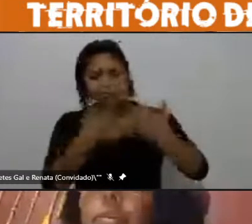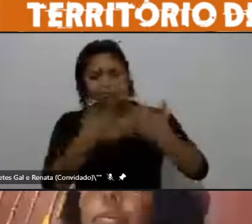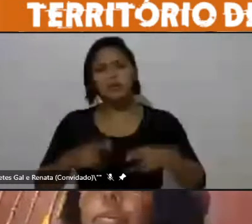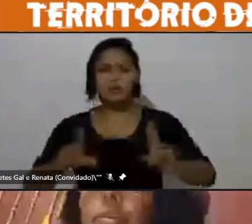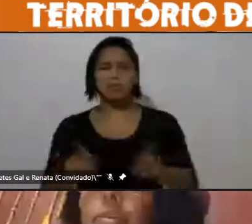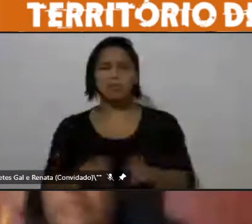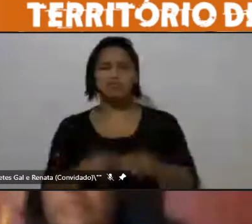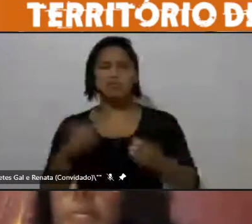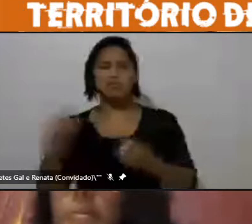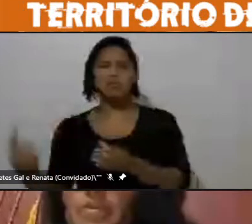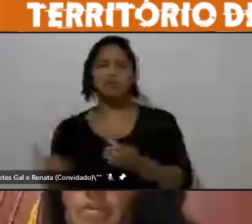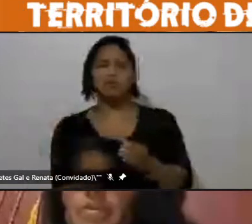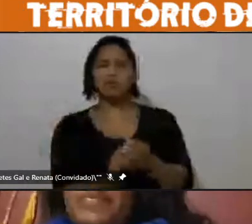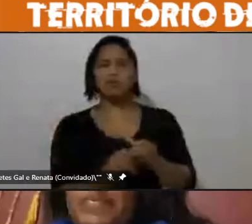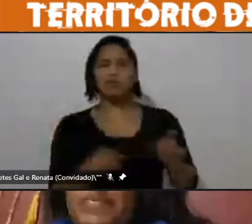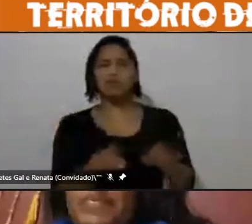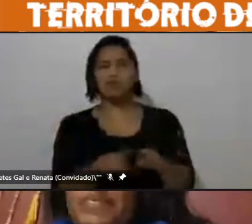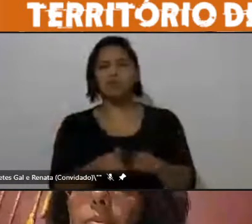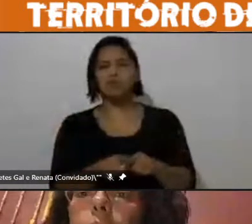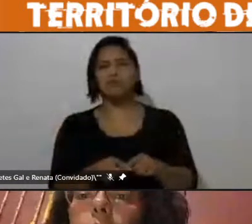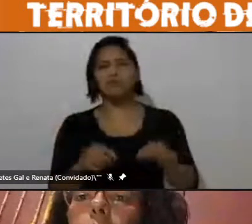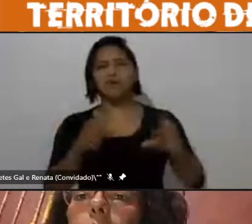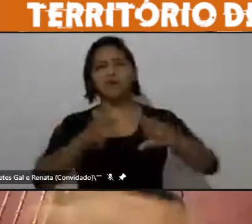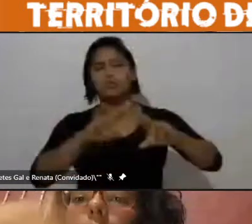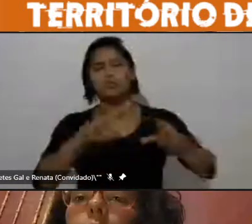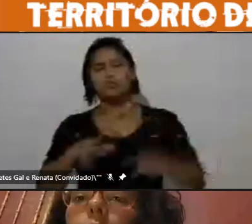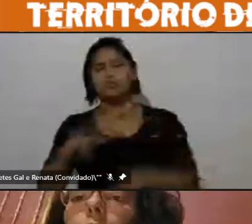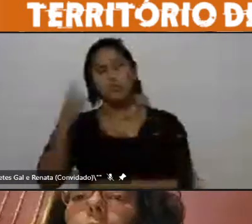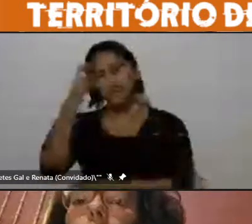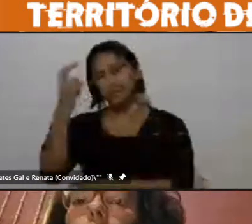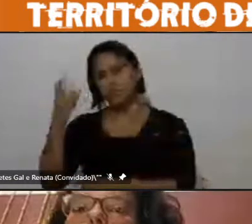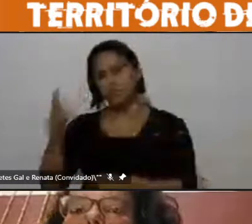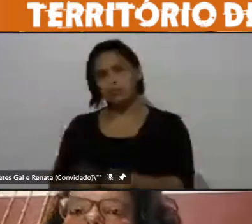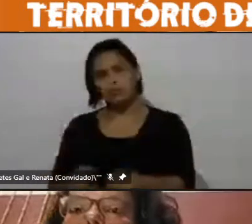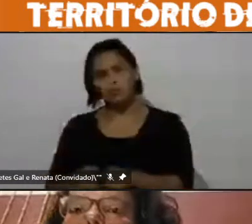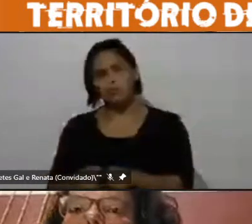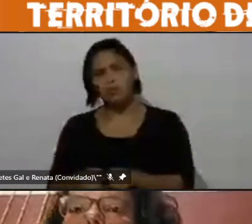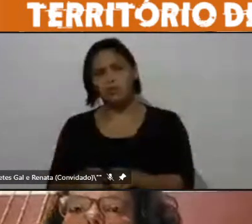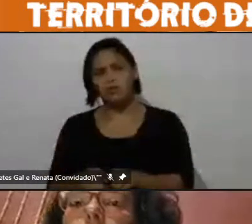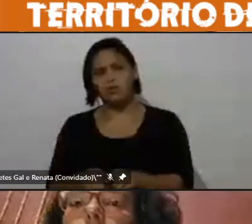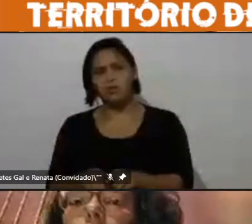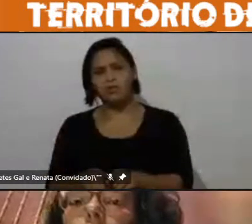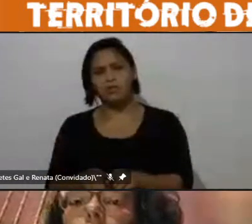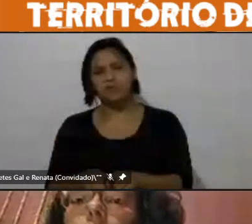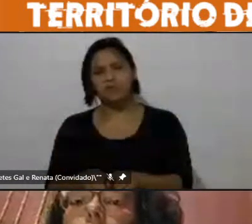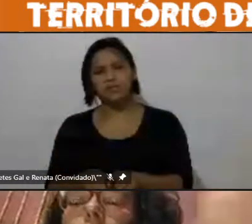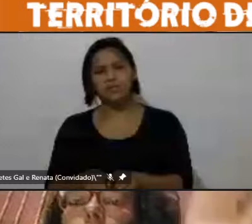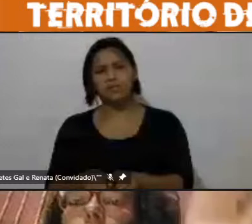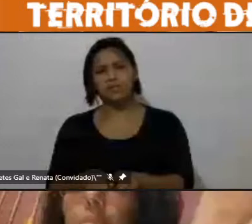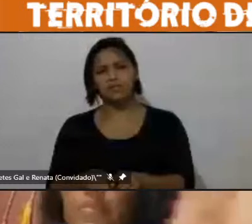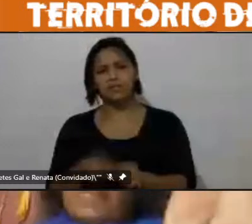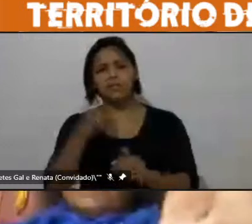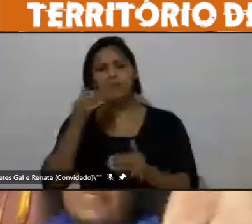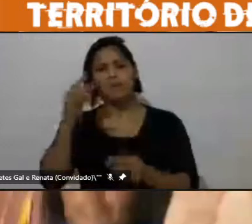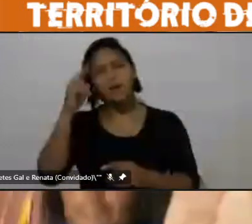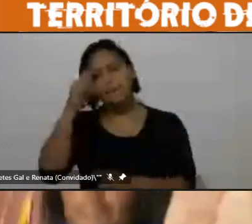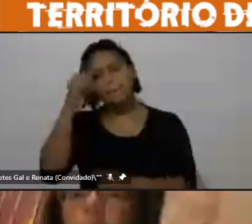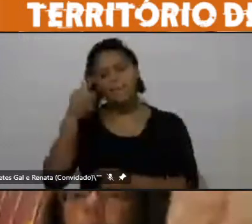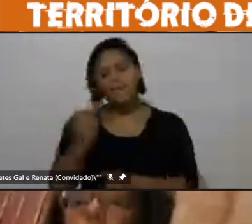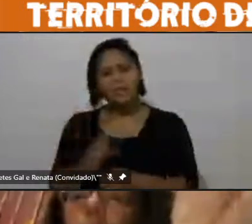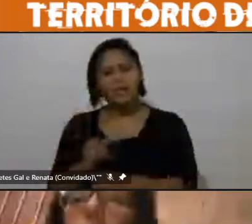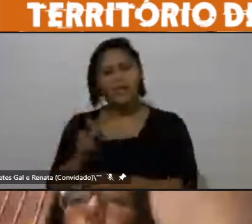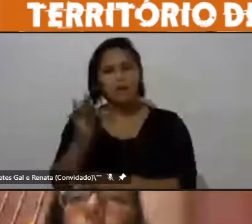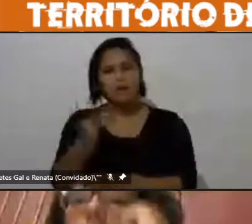está embutida aí, de repente, no aspecto cultural. Se a gente observar, sobretudo lá na década